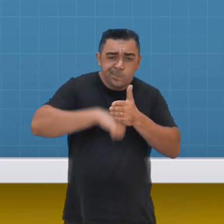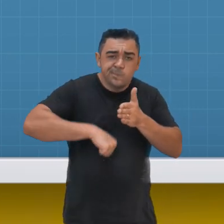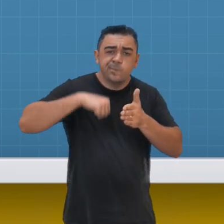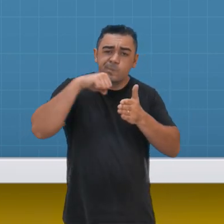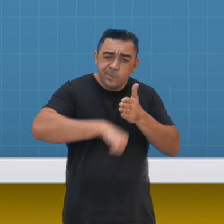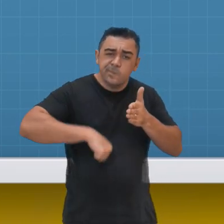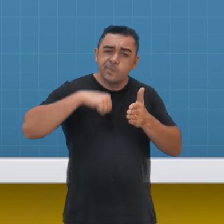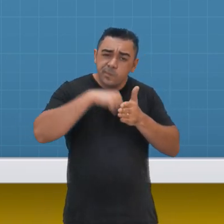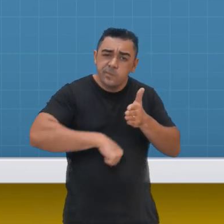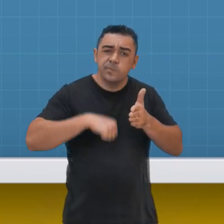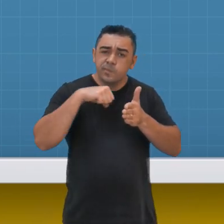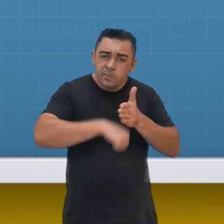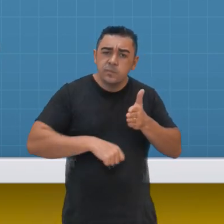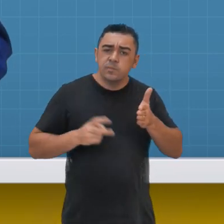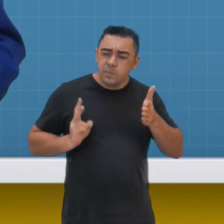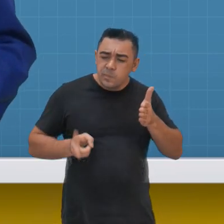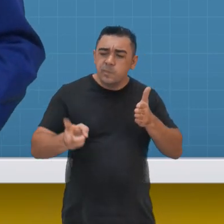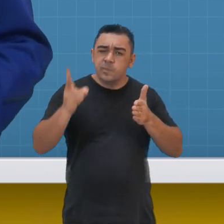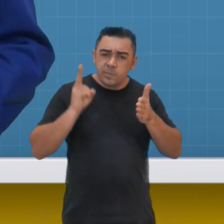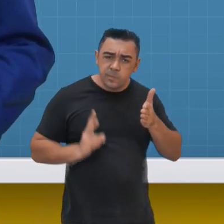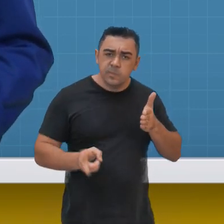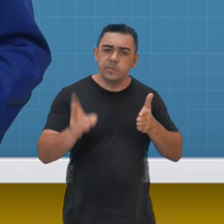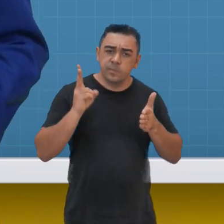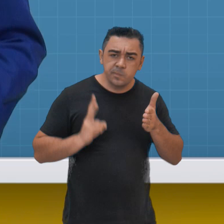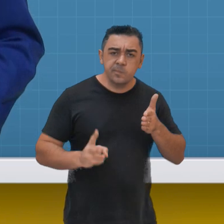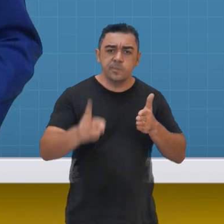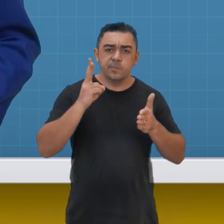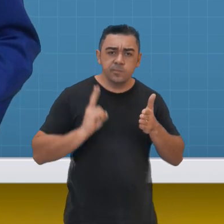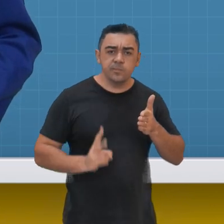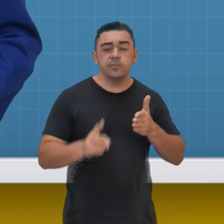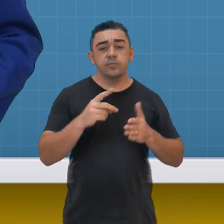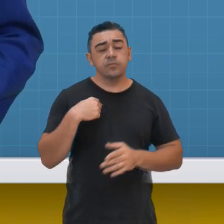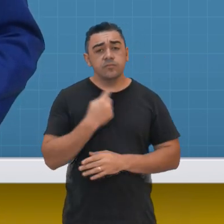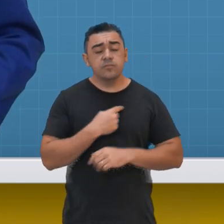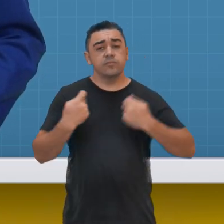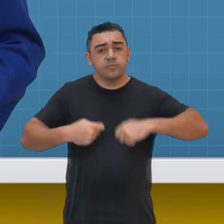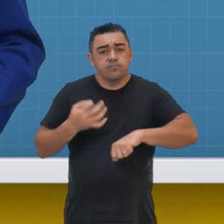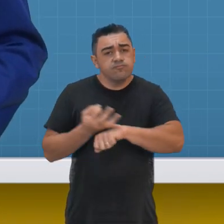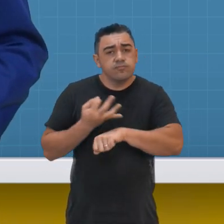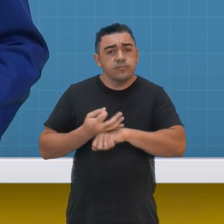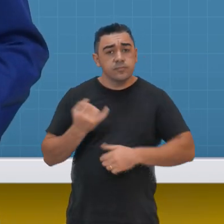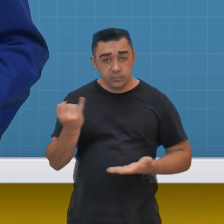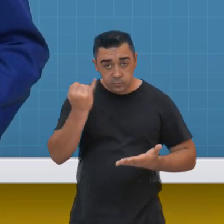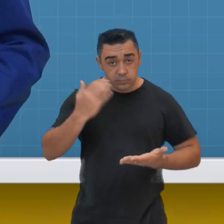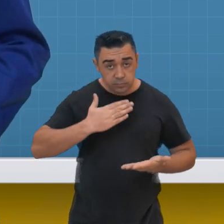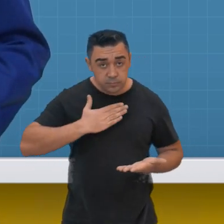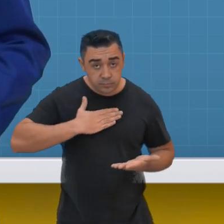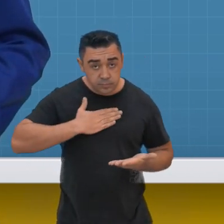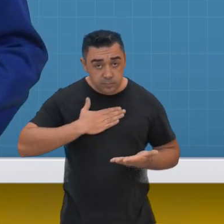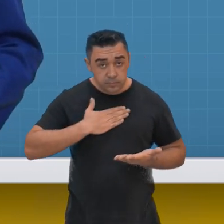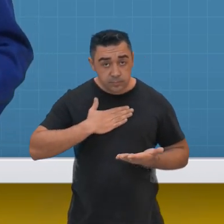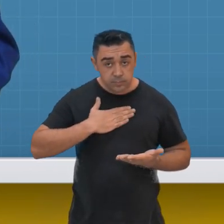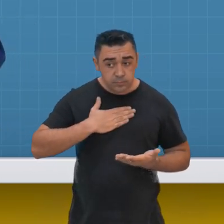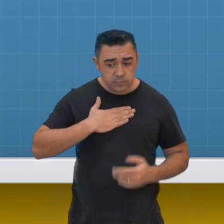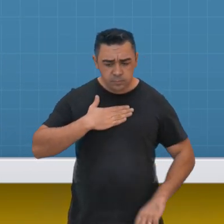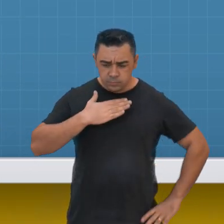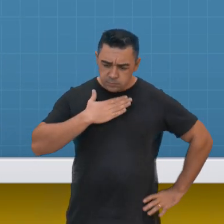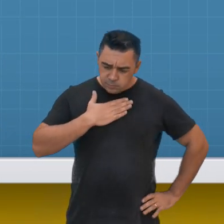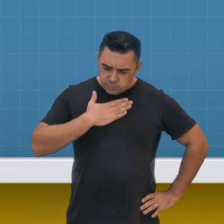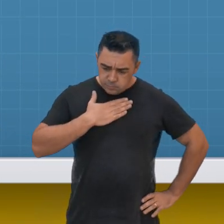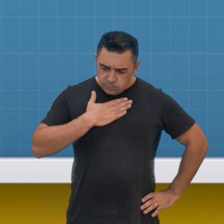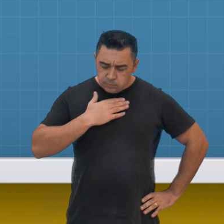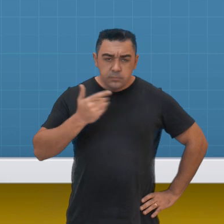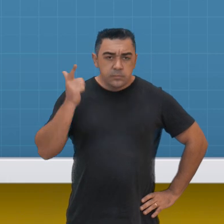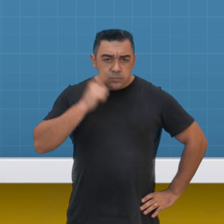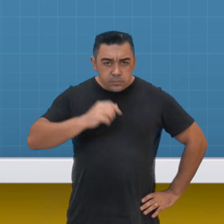ser perseverantes, devemos levar sempre. É uma coisa importante para mim? É uma coisa que vai me